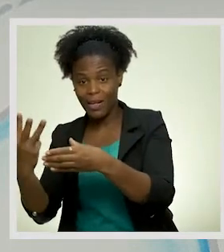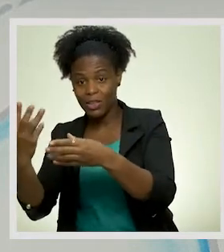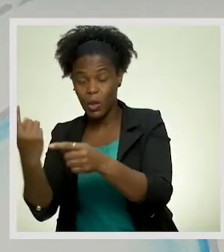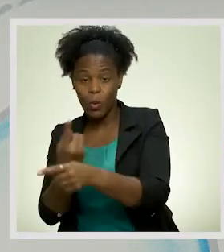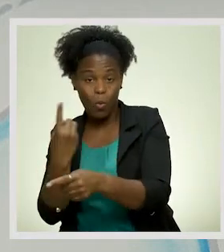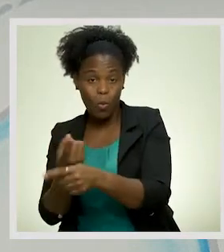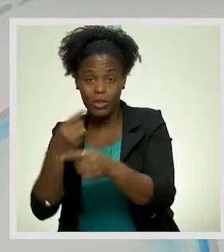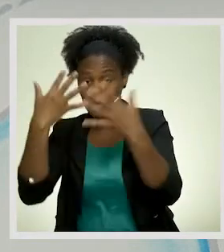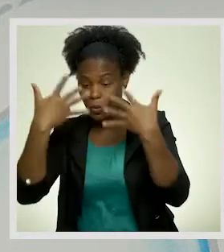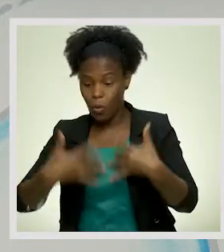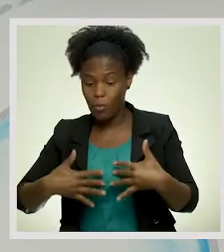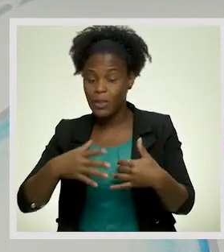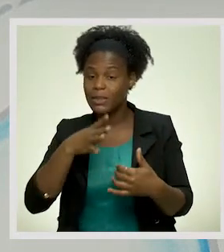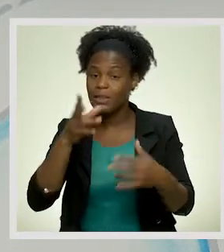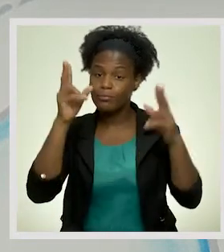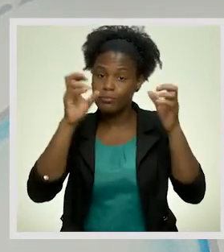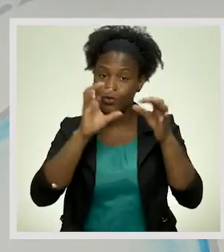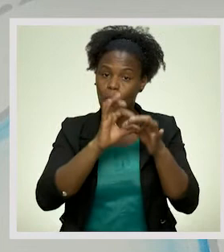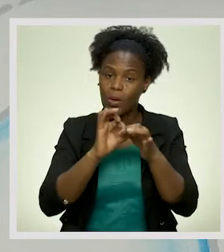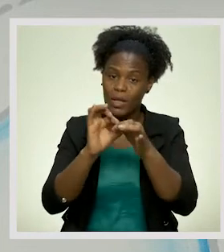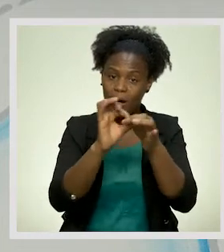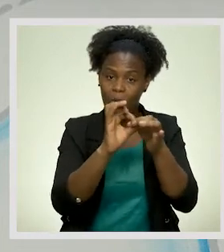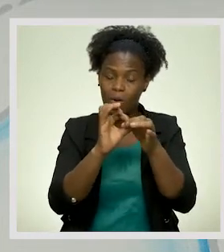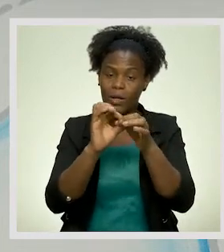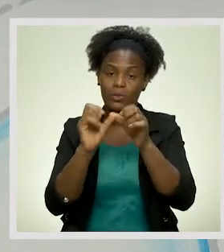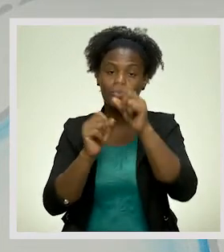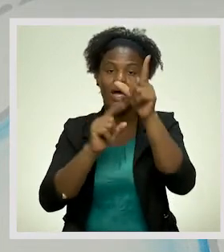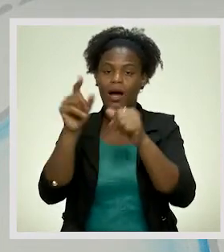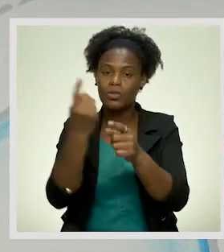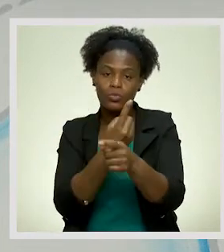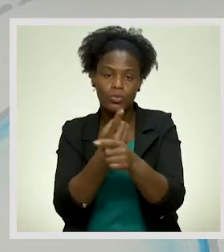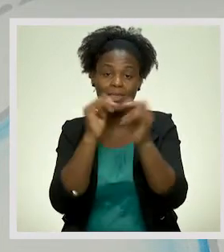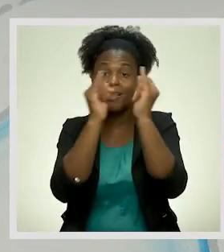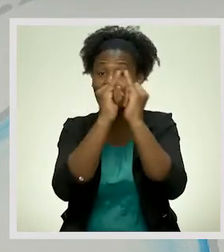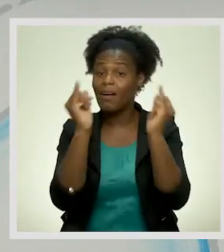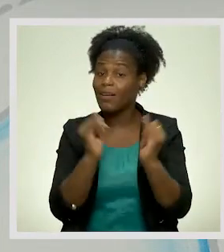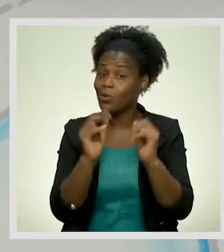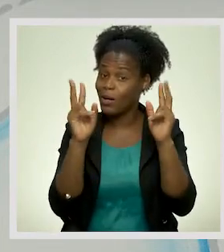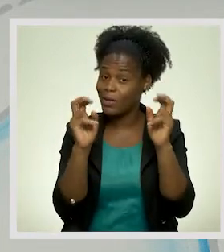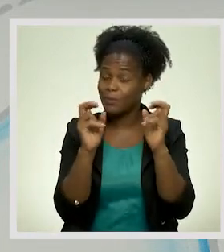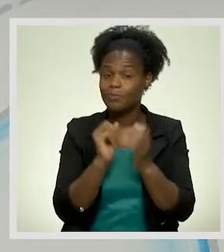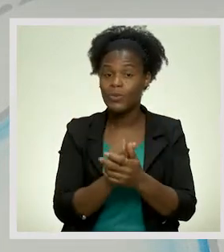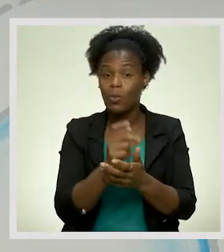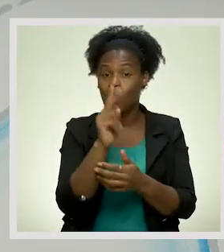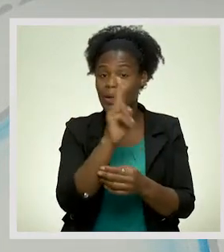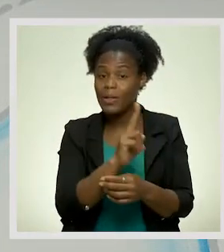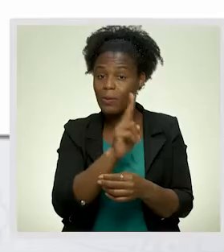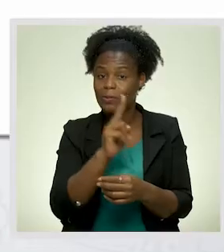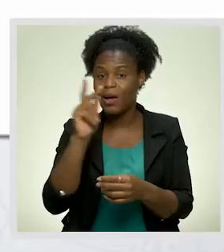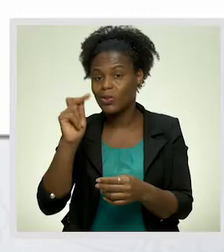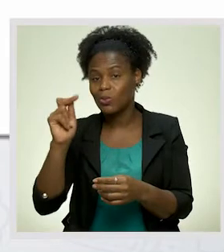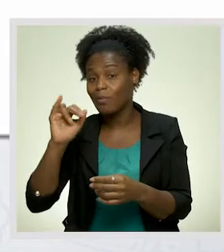a União Astronômica Internacional. Nós temos o grupo dos